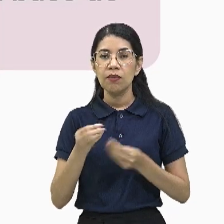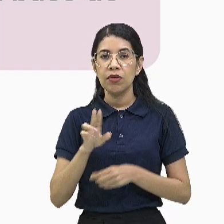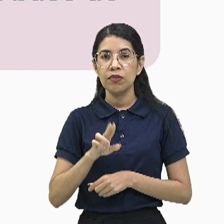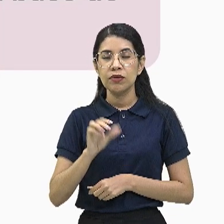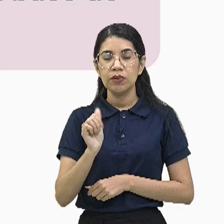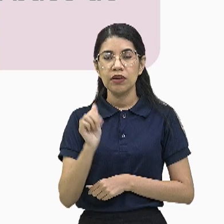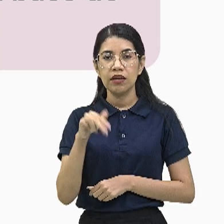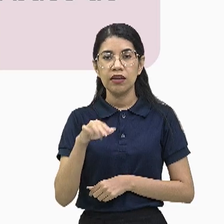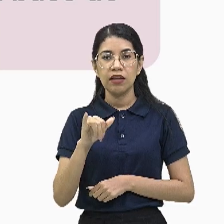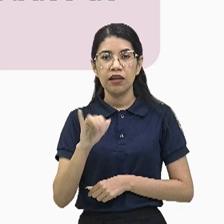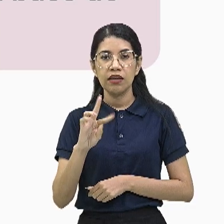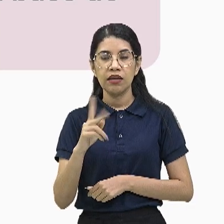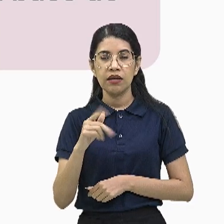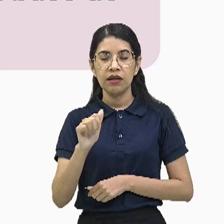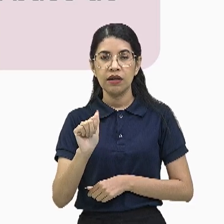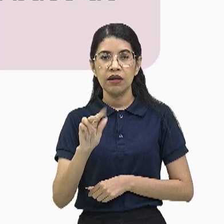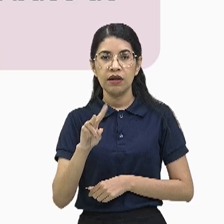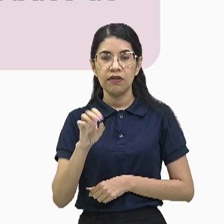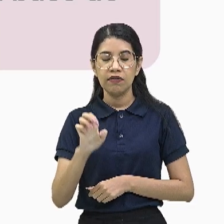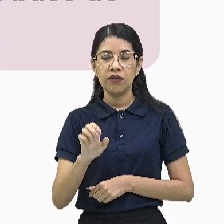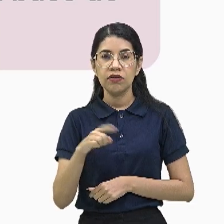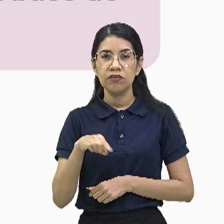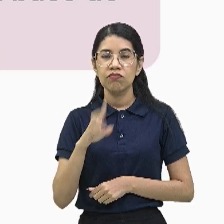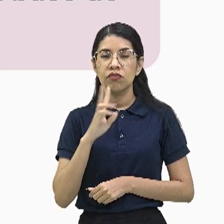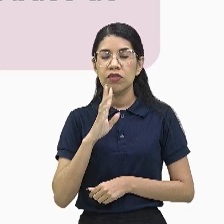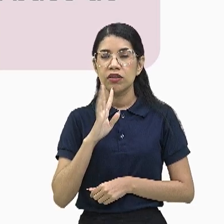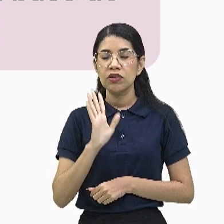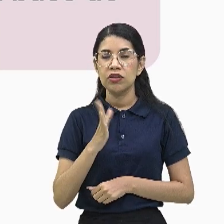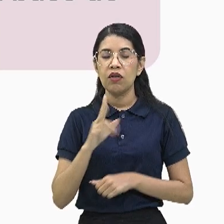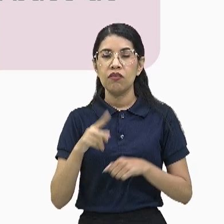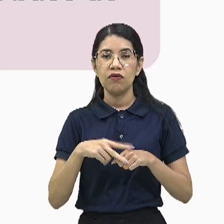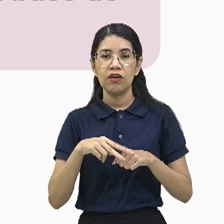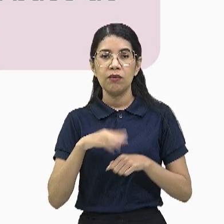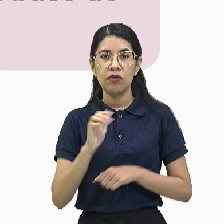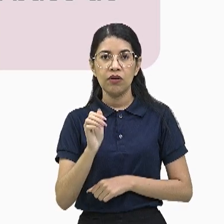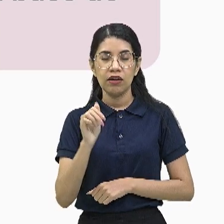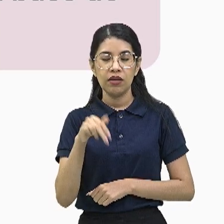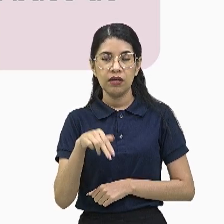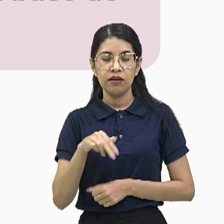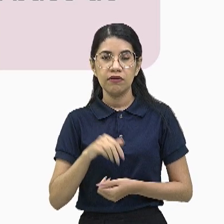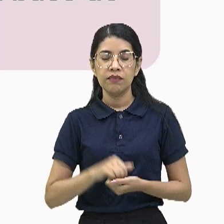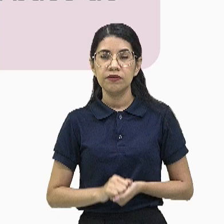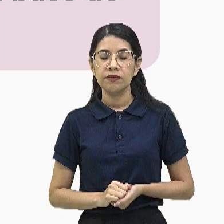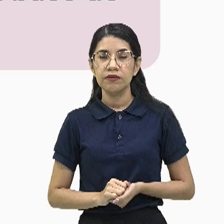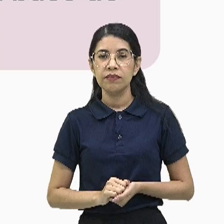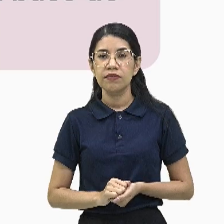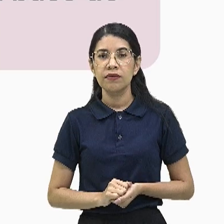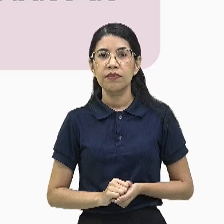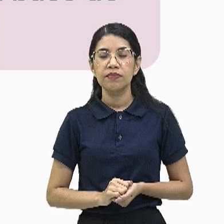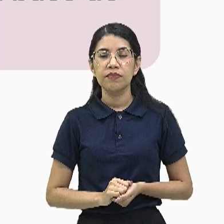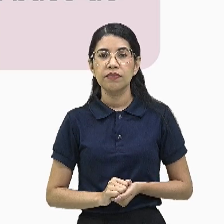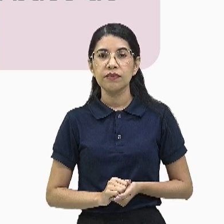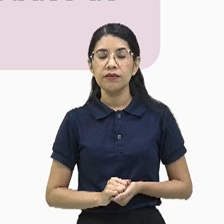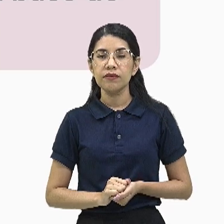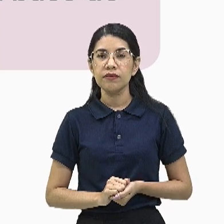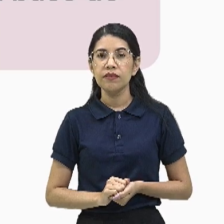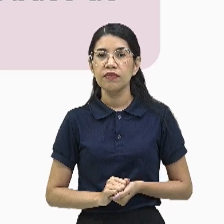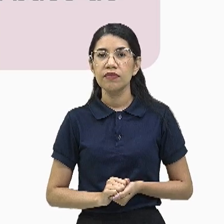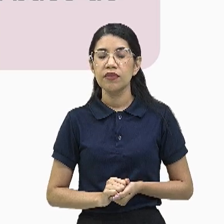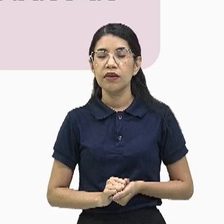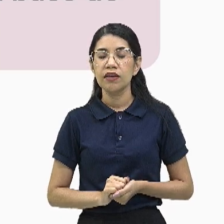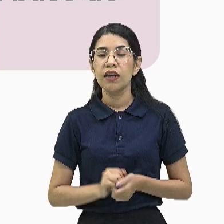novo. Então, vocês conheceram o verbo modal can. Can I have? Ele vem em forma